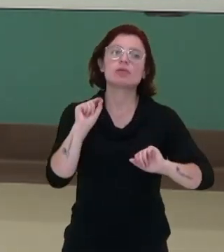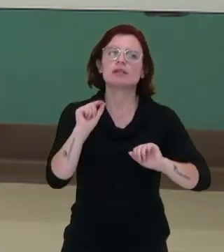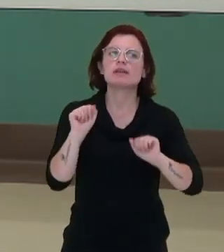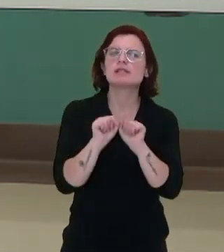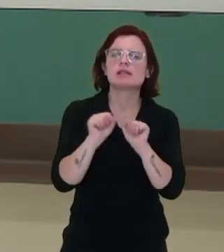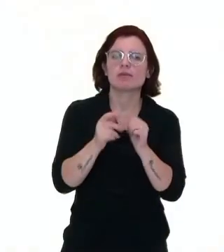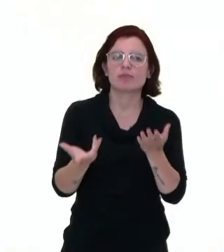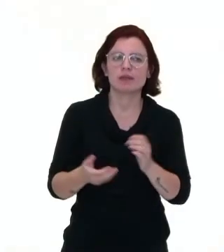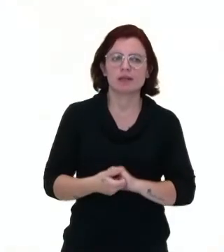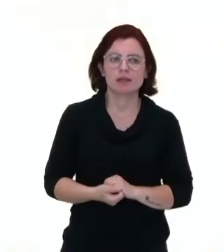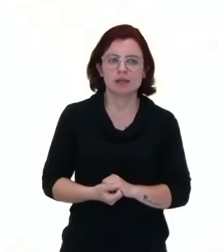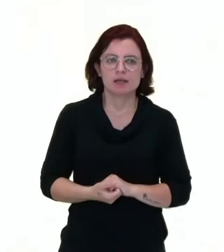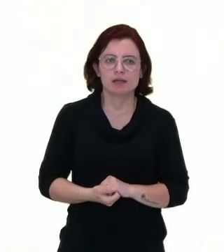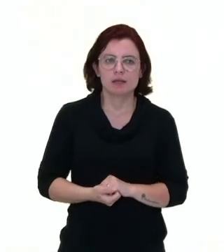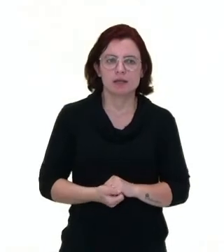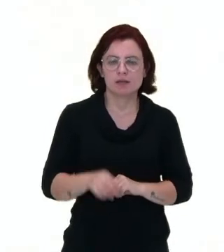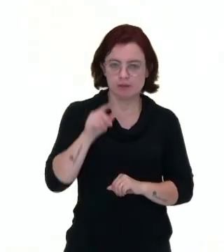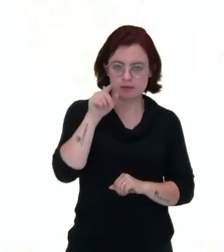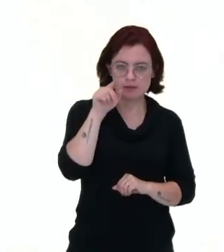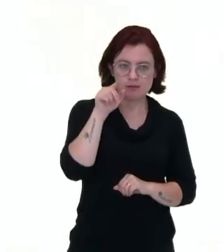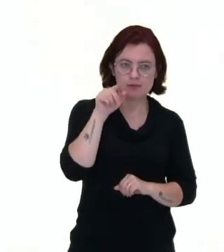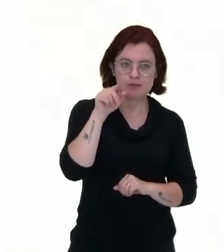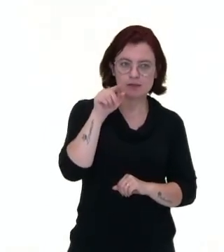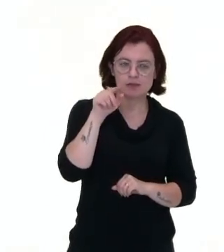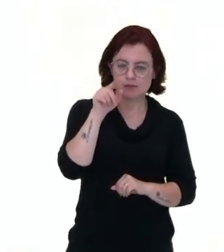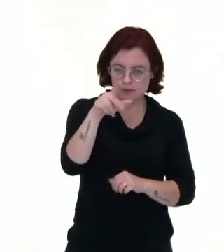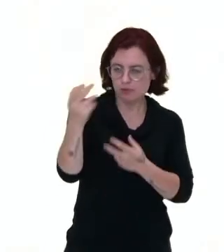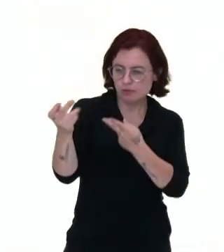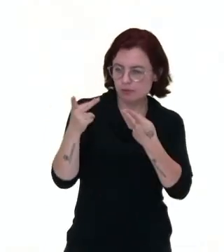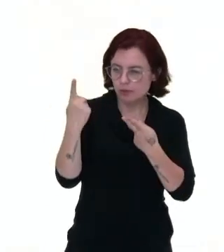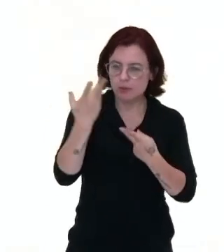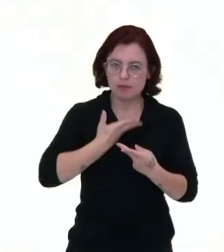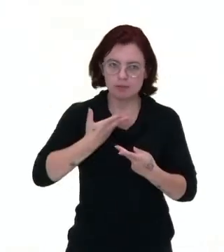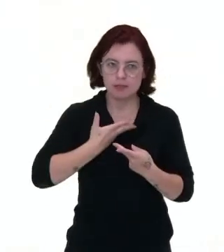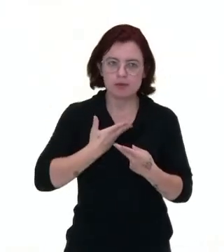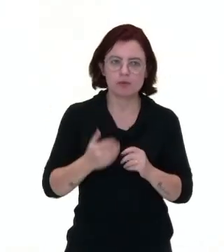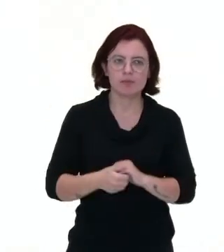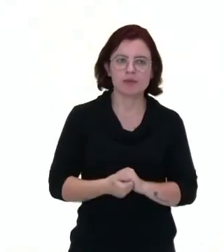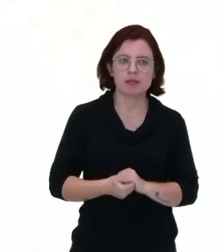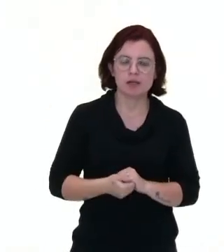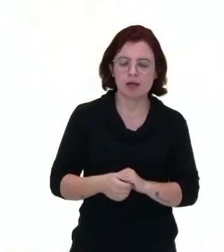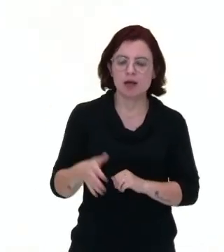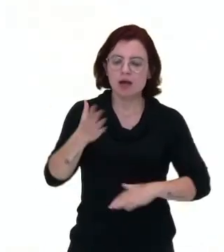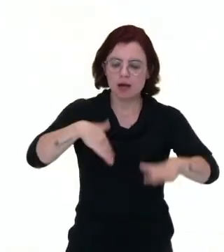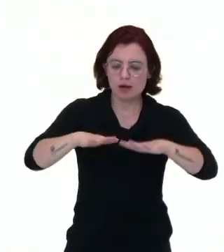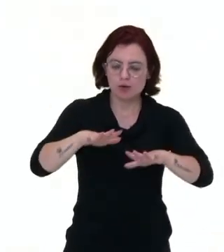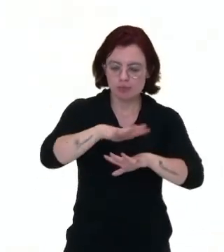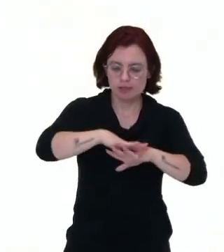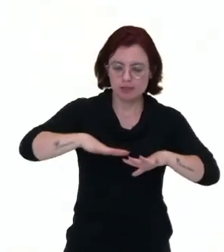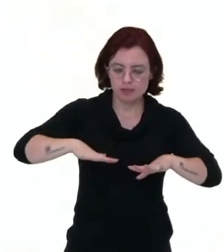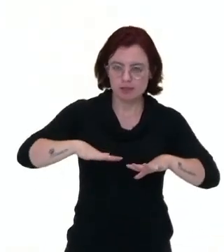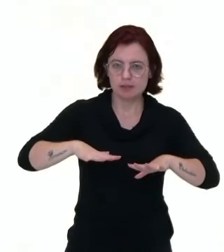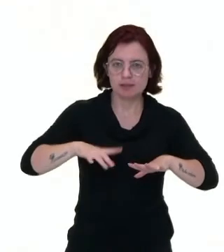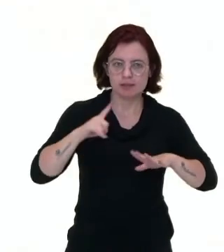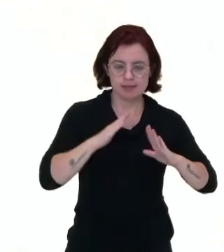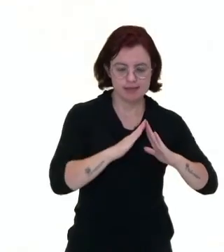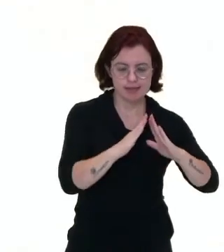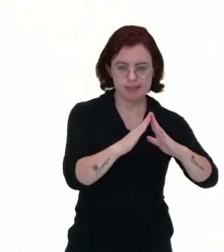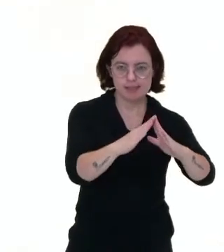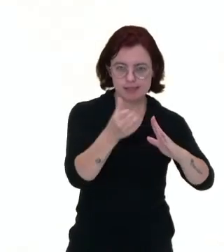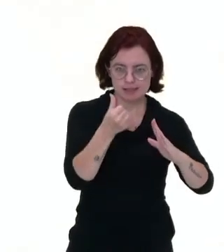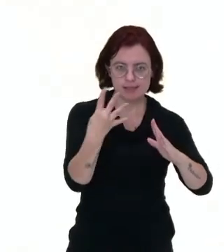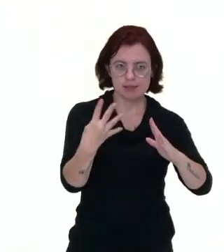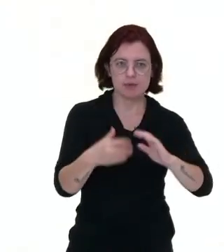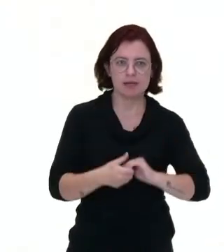um pouquinho? Então, vamos jogar xadrez? Convide um colega, arrume o tabuleiro de 64 casas, aquele igual o